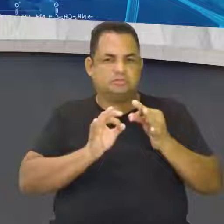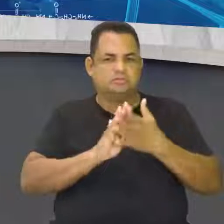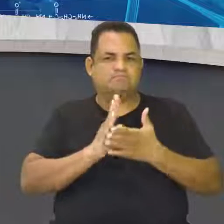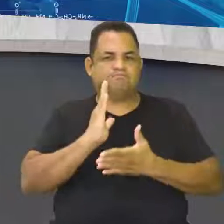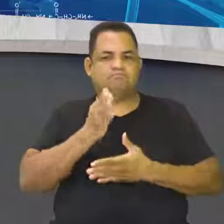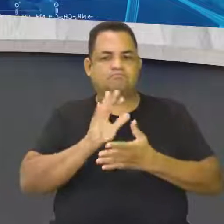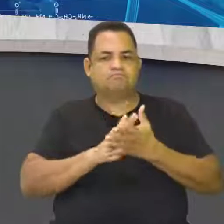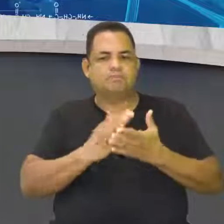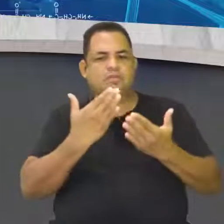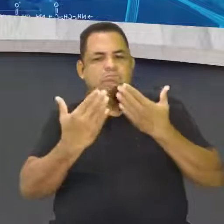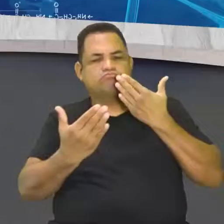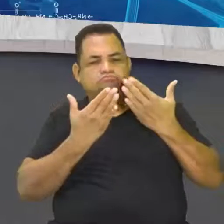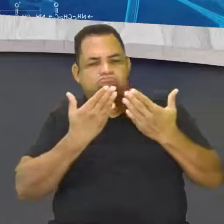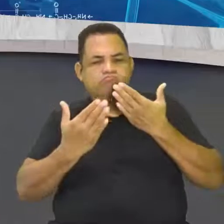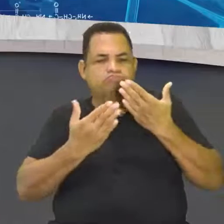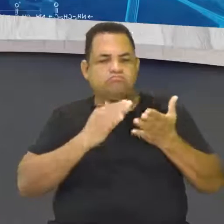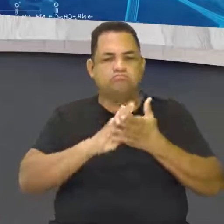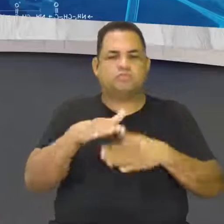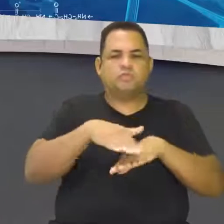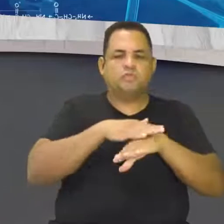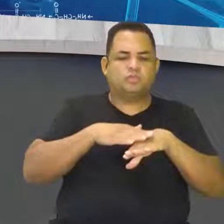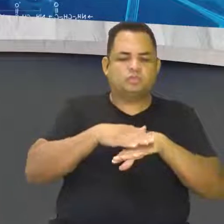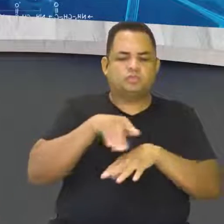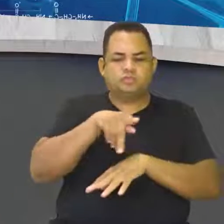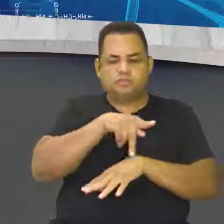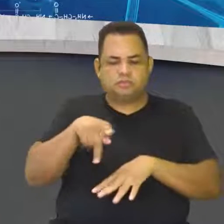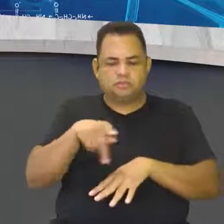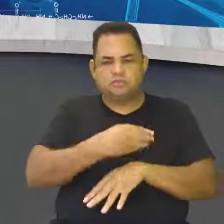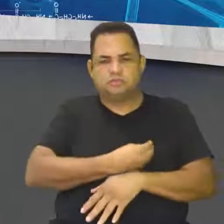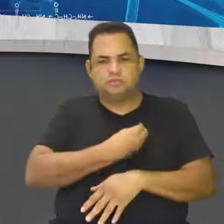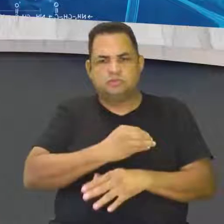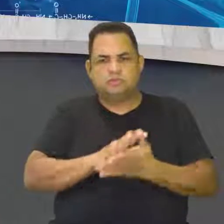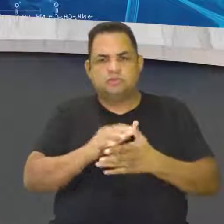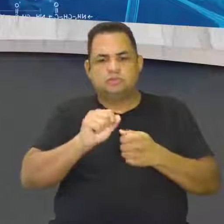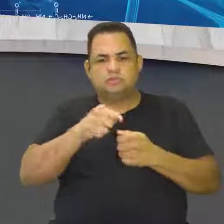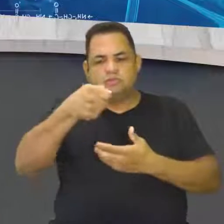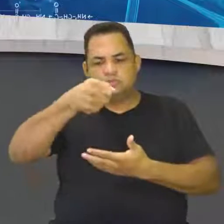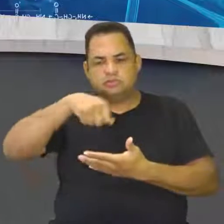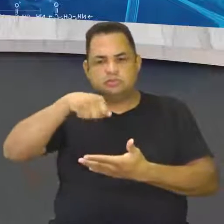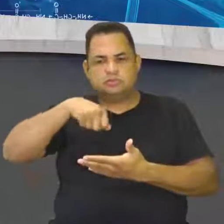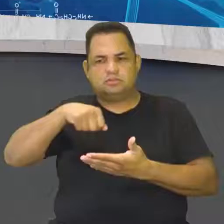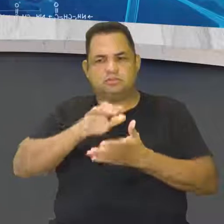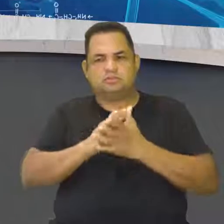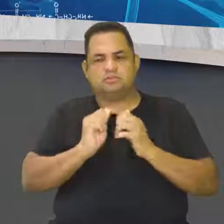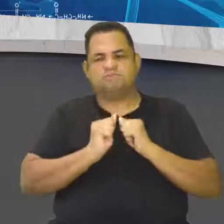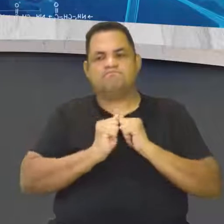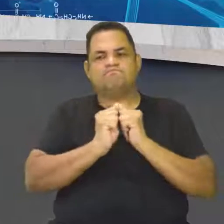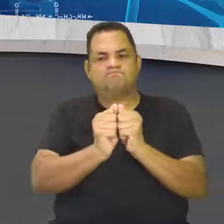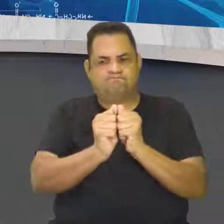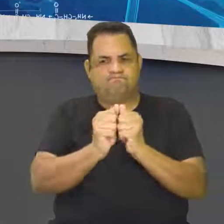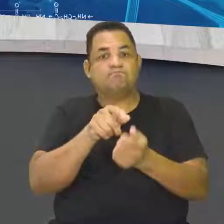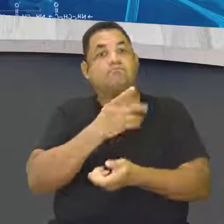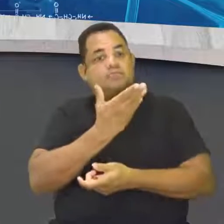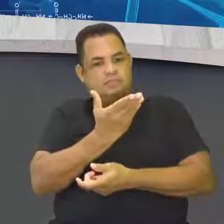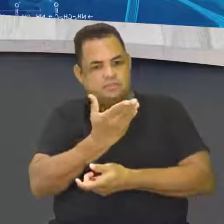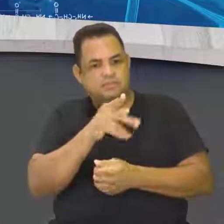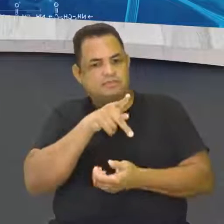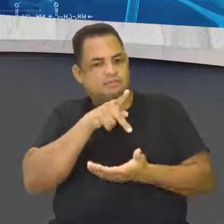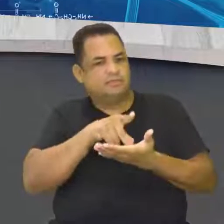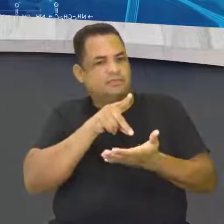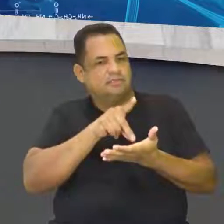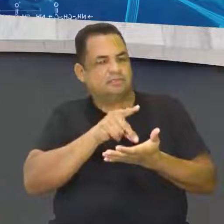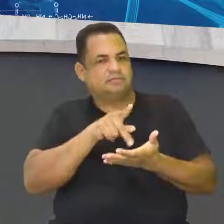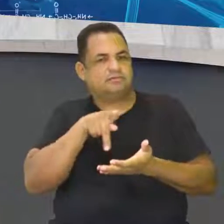certeza já discutiu com os colegas, com o professor presencial, nós vamos fazer a correção juntos, né, professor? Exatamente.